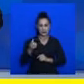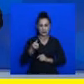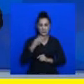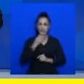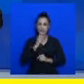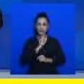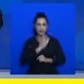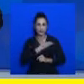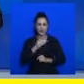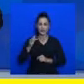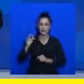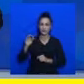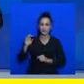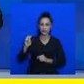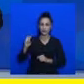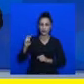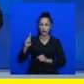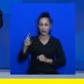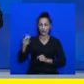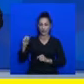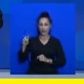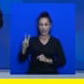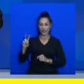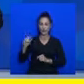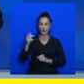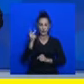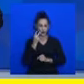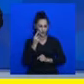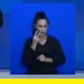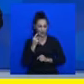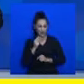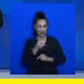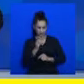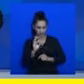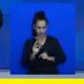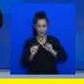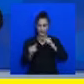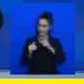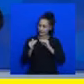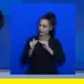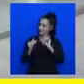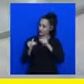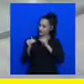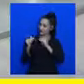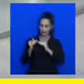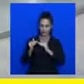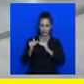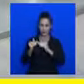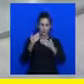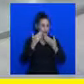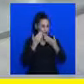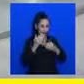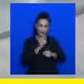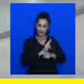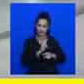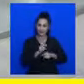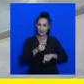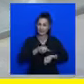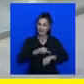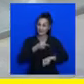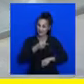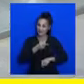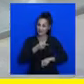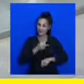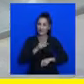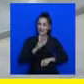time Ferroviário do Ceará? Sim, confirmo. Sim, confirmo. Muito obrigado, senhoras auditoras. E não esqueça que dentro de instantes